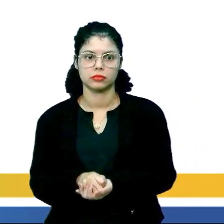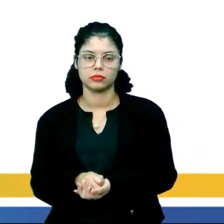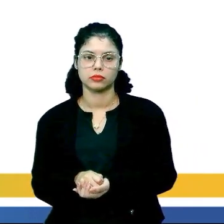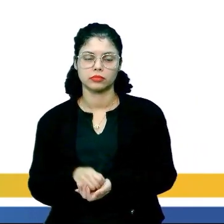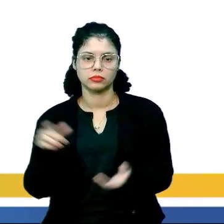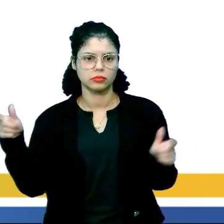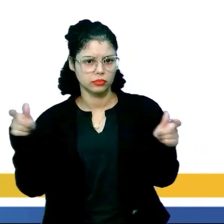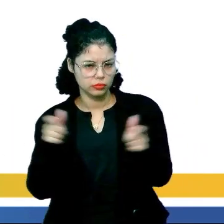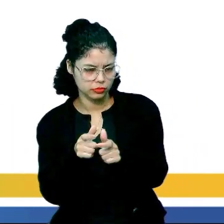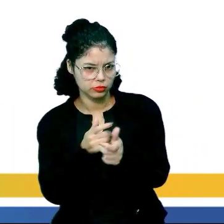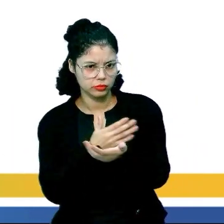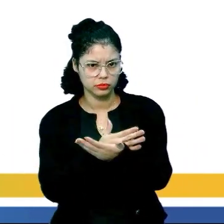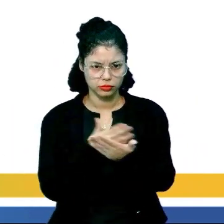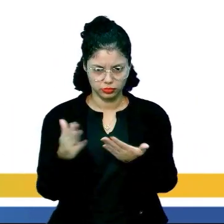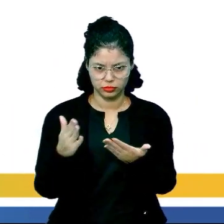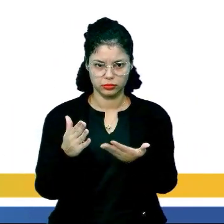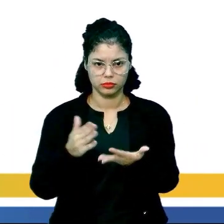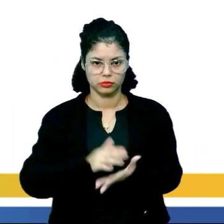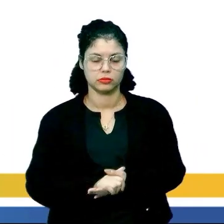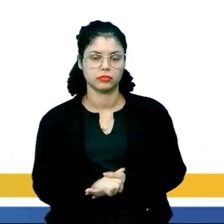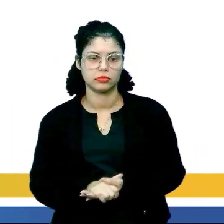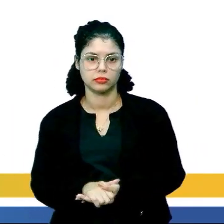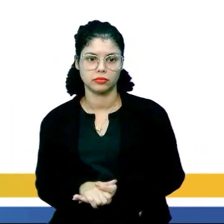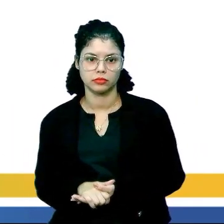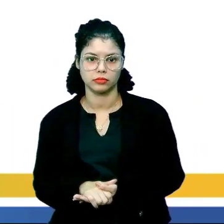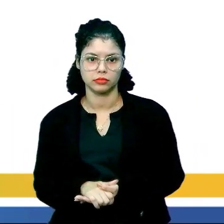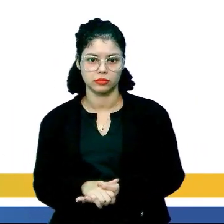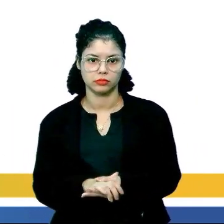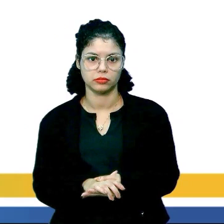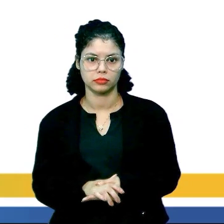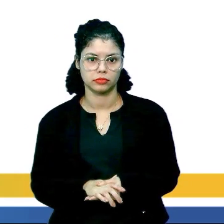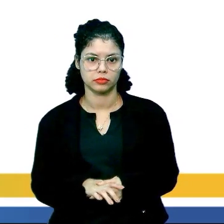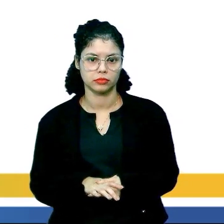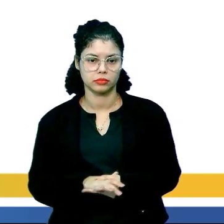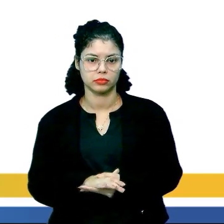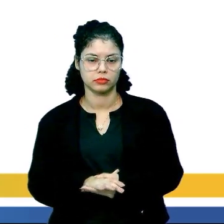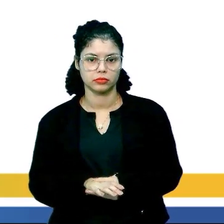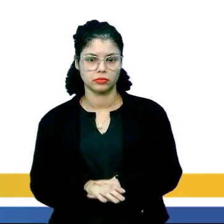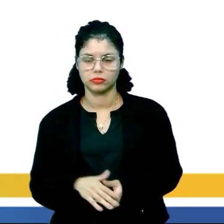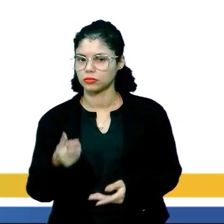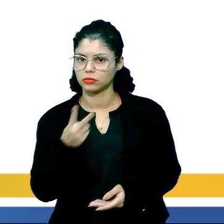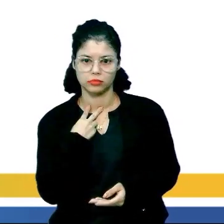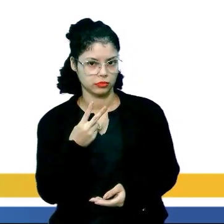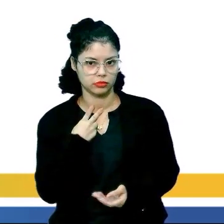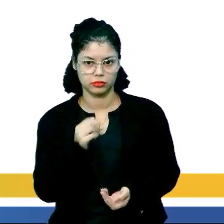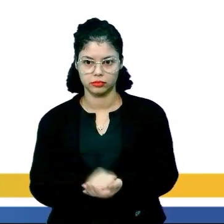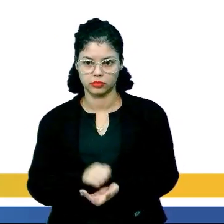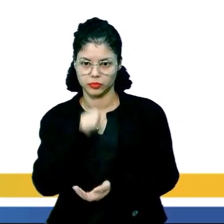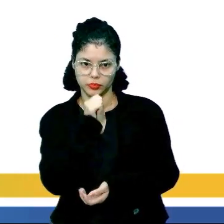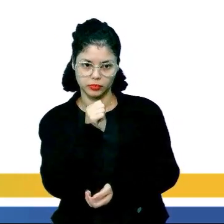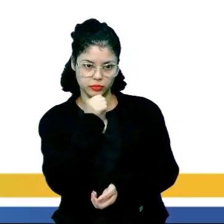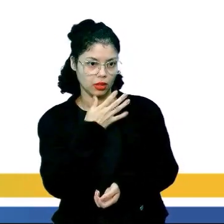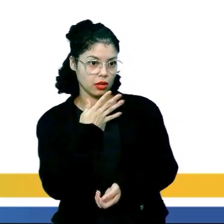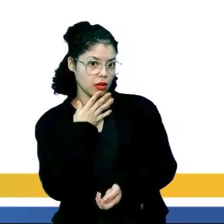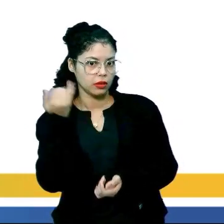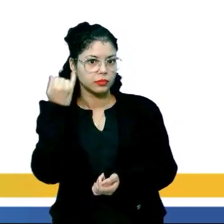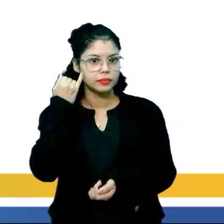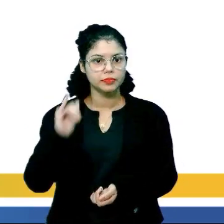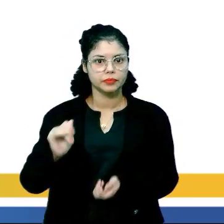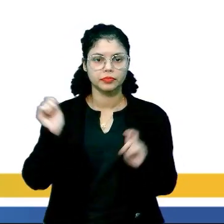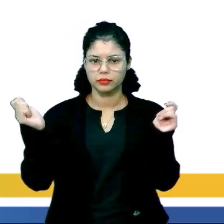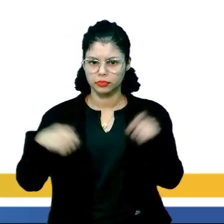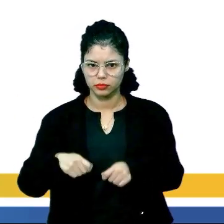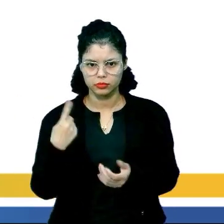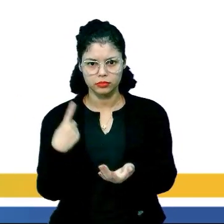é privilégio de uma minoria de iniciados. Não devemos nos surpreender com